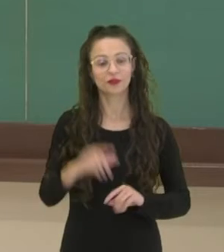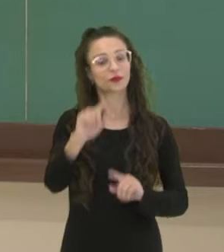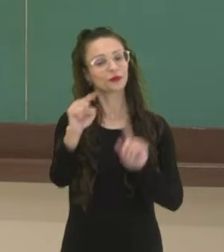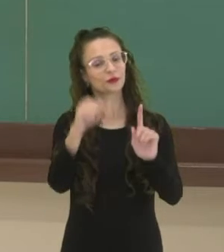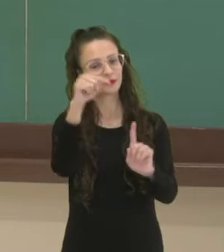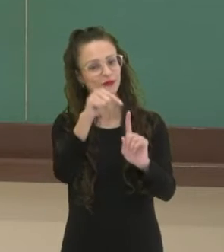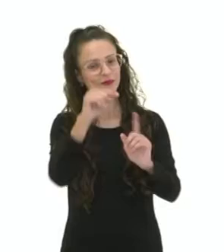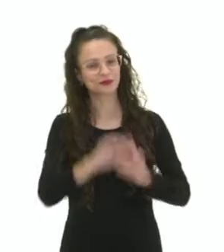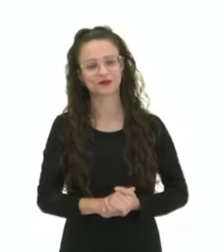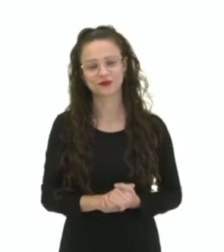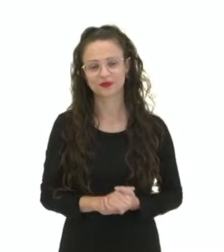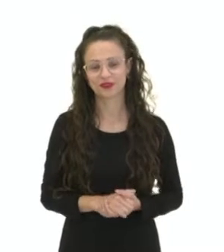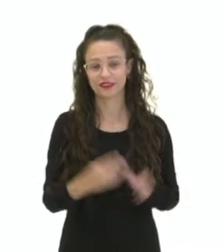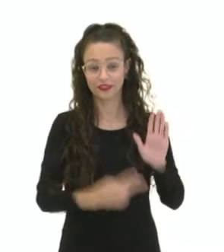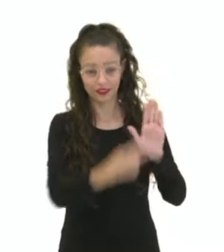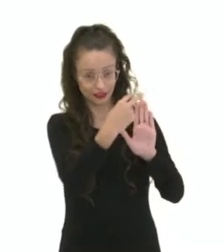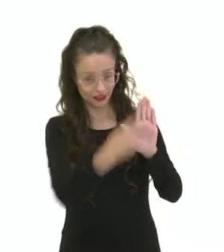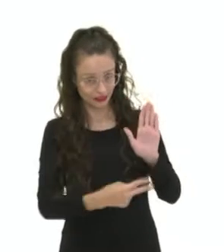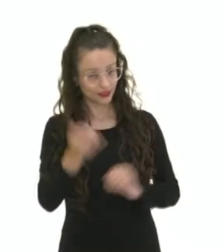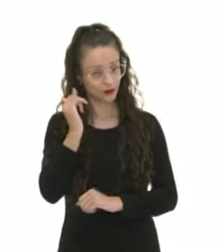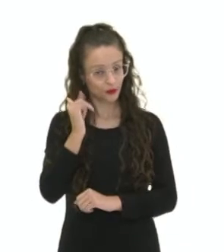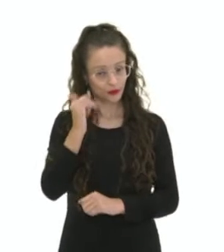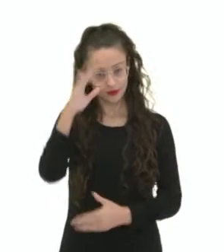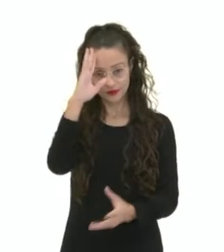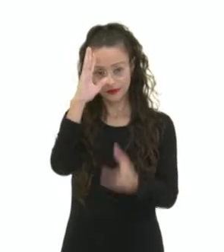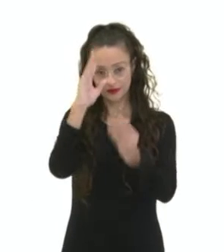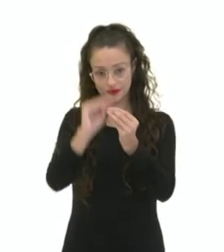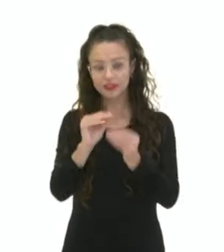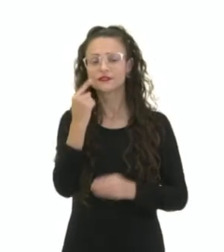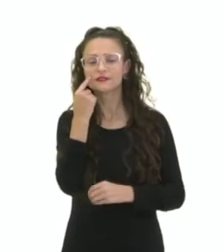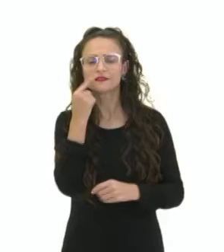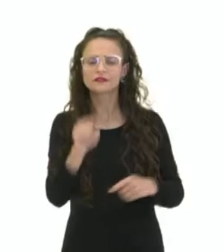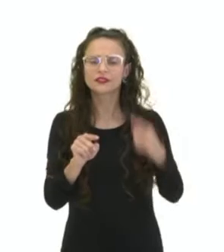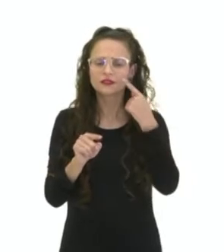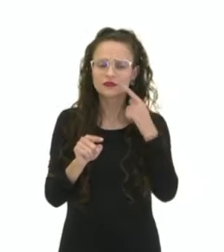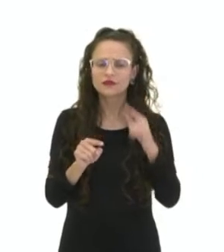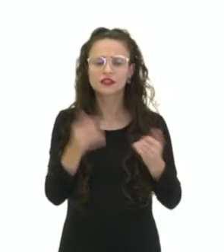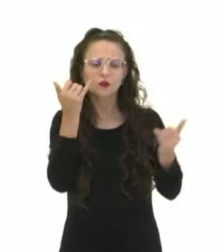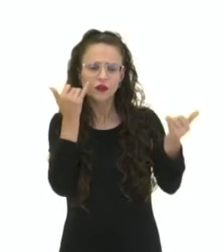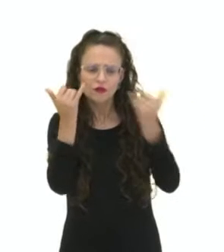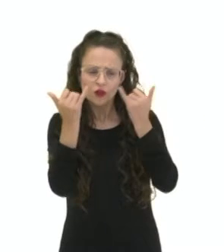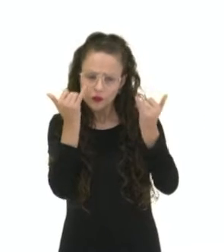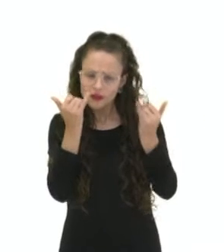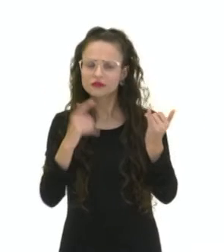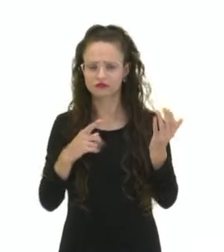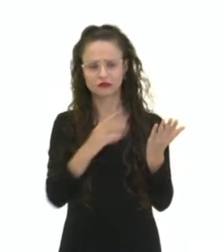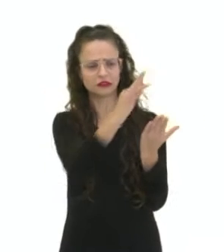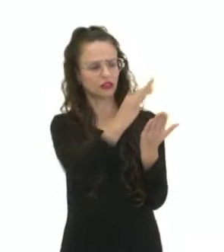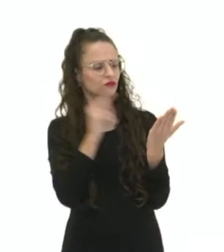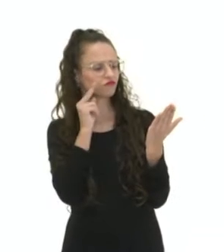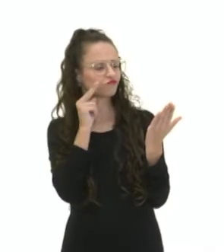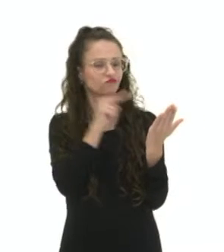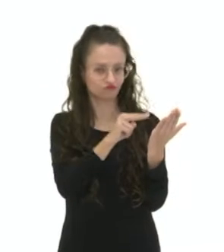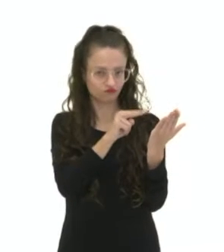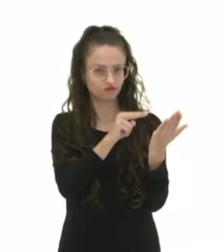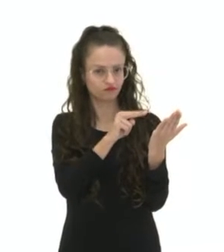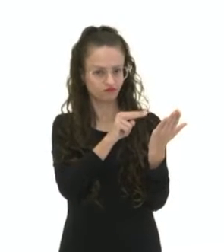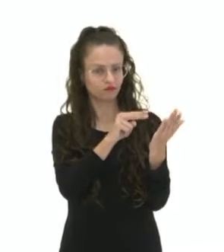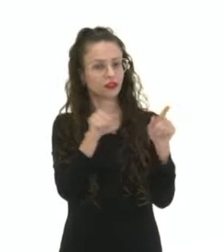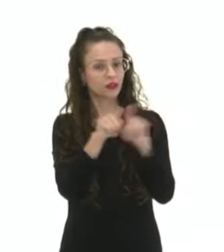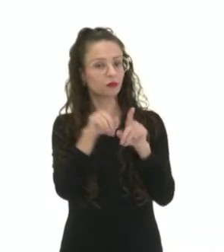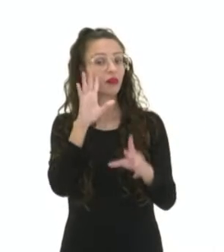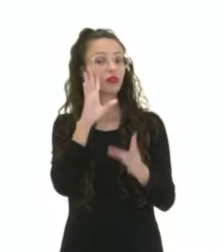Objetivos: ler os contos compreensivamente, localizando informações explícitas no texto. Inferir o sentido de